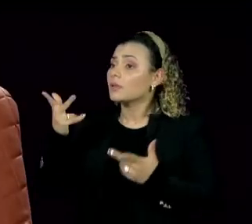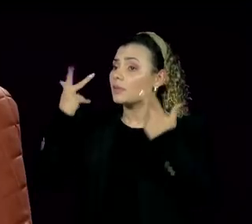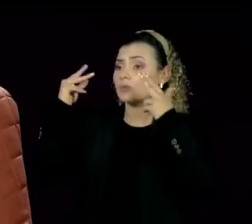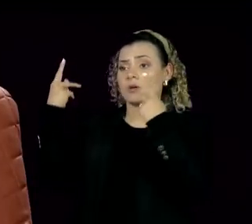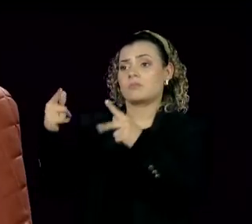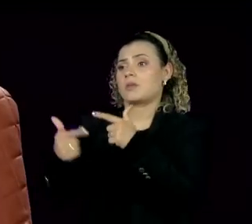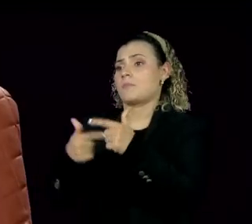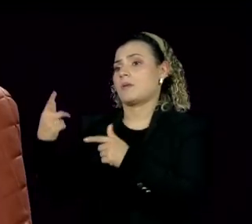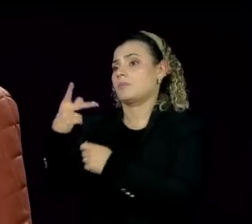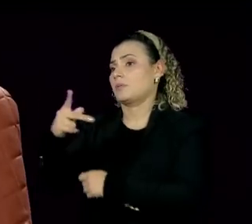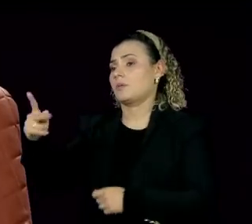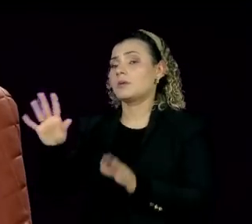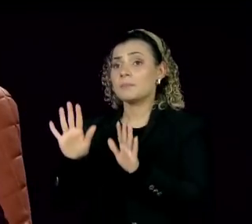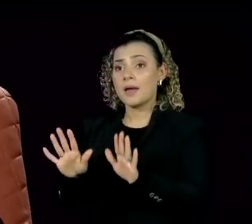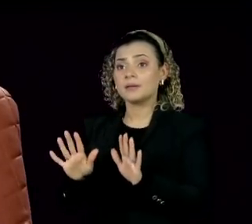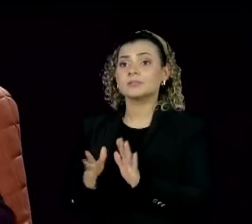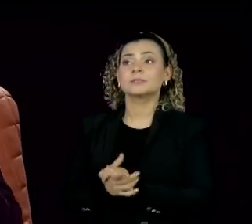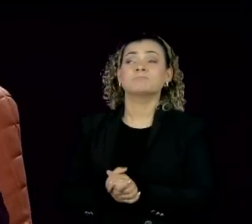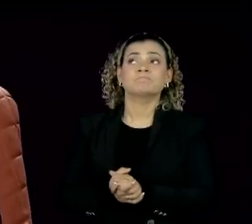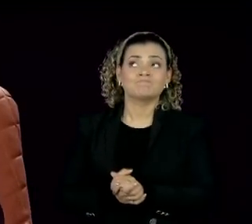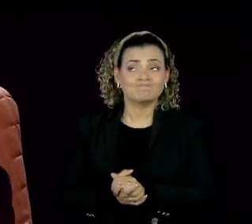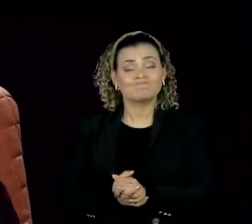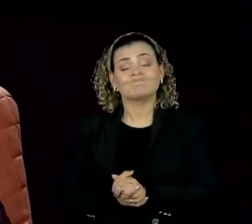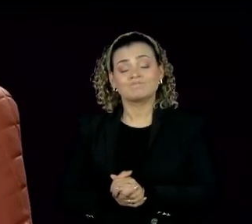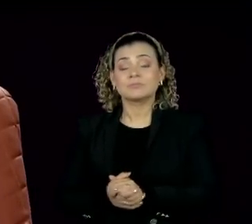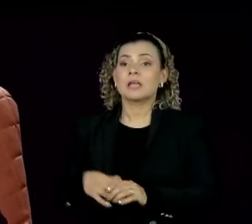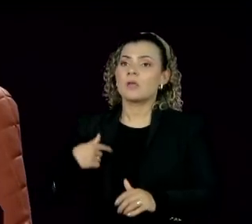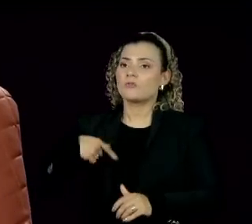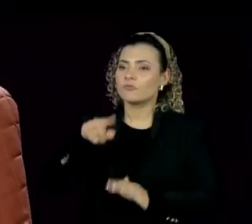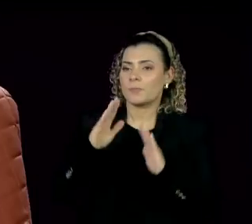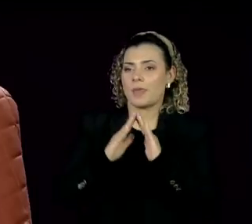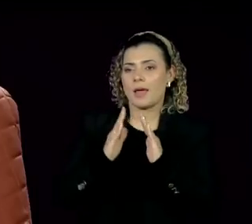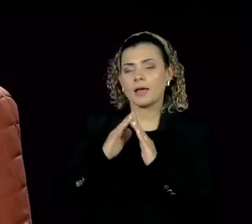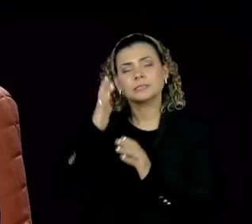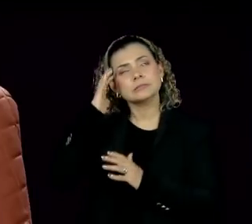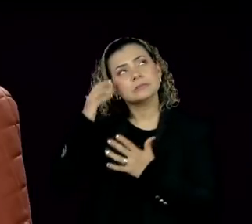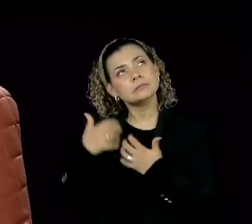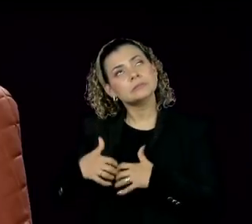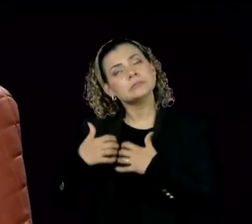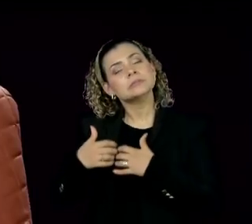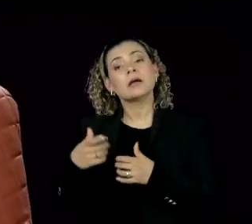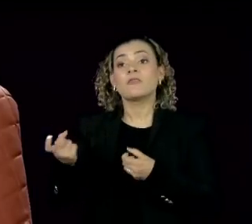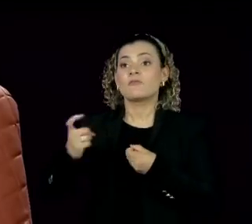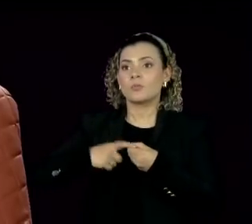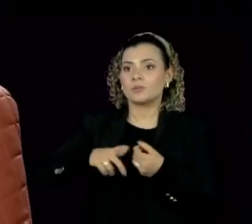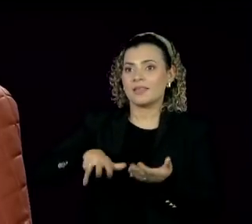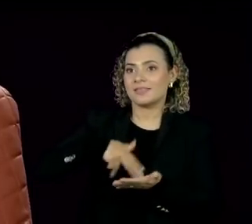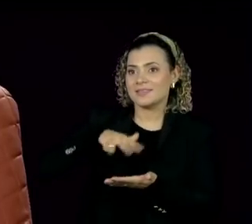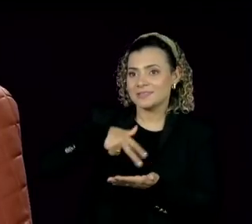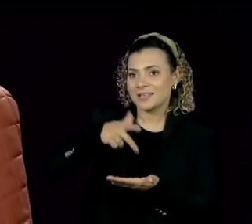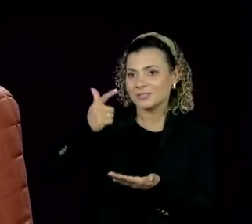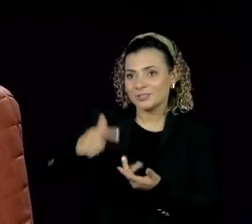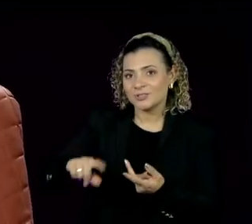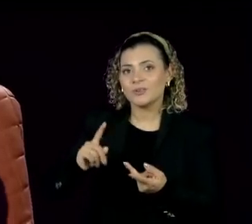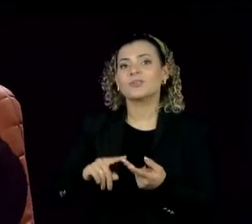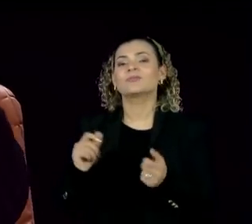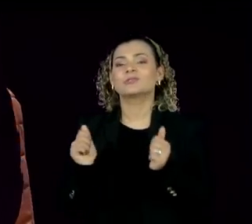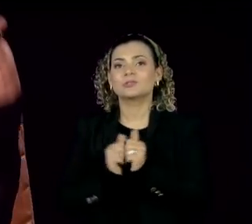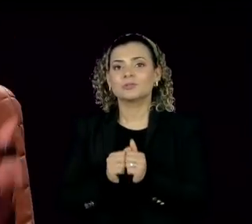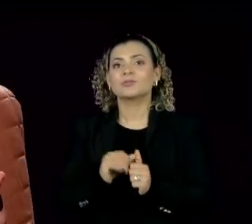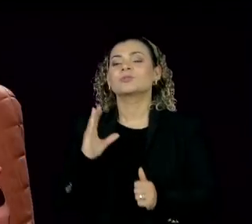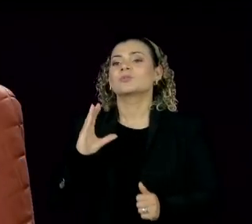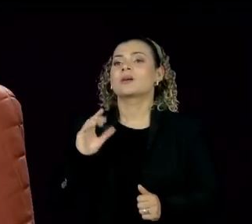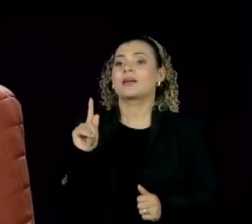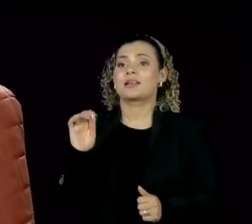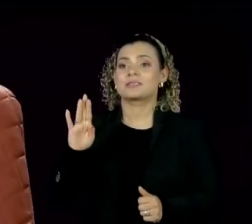Mas, e aí eu, então, fui para casa, fiz isso tudo. Voltei a dançar com a Graciela, dancei com o Coringa,